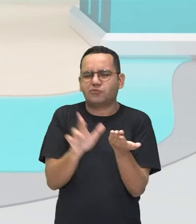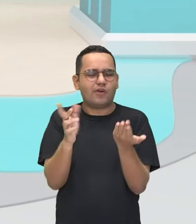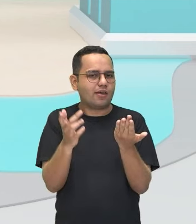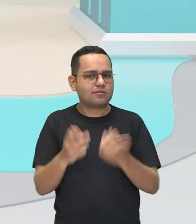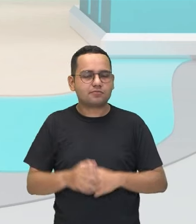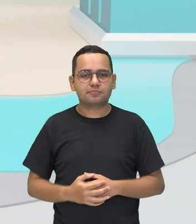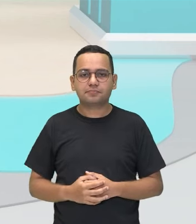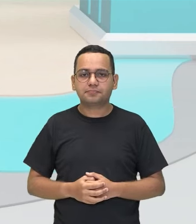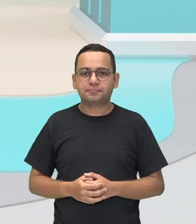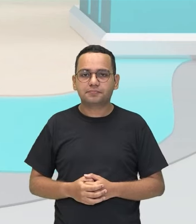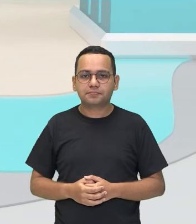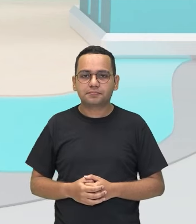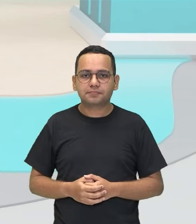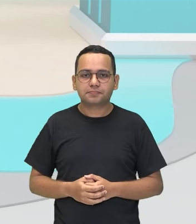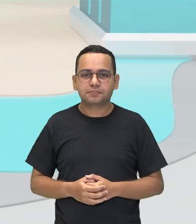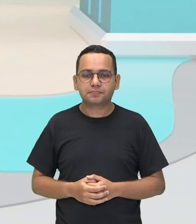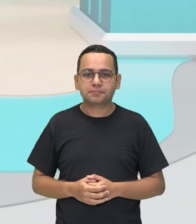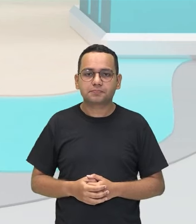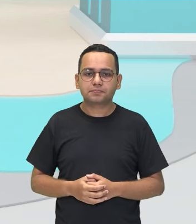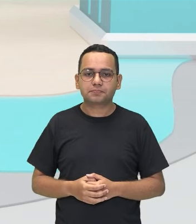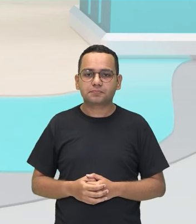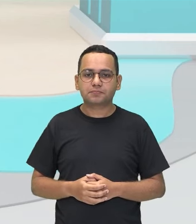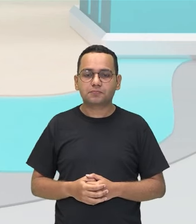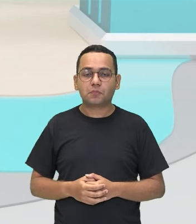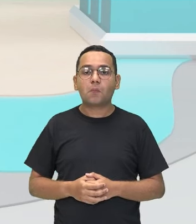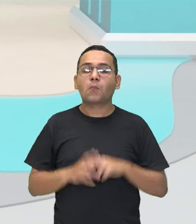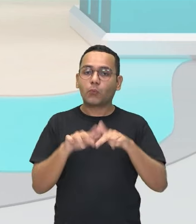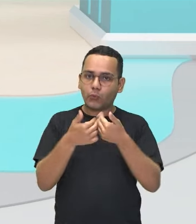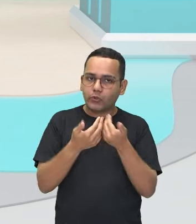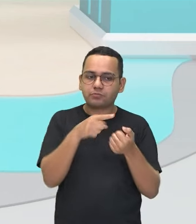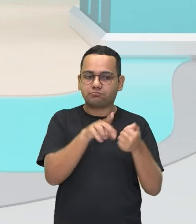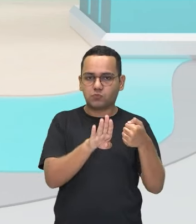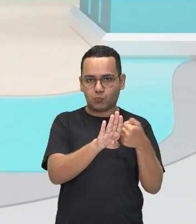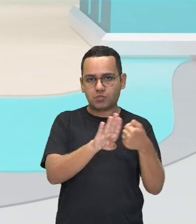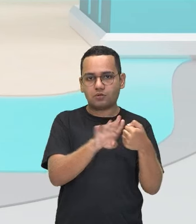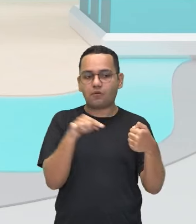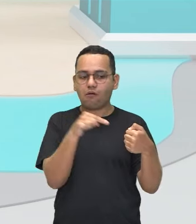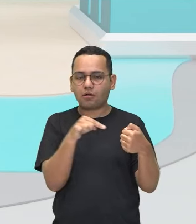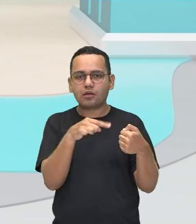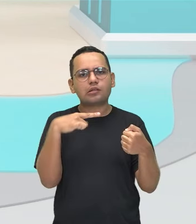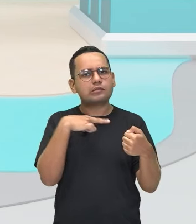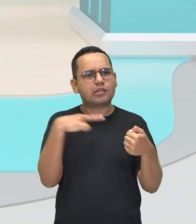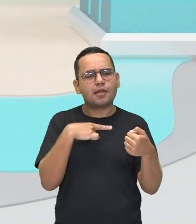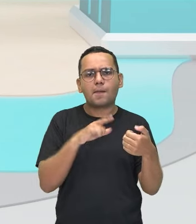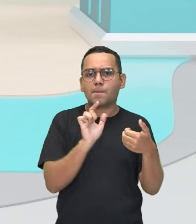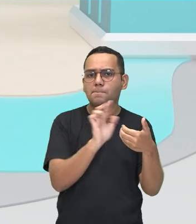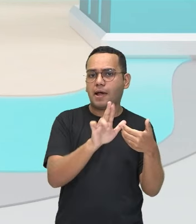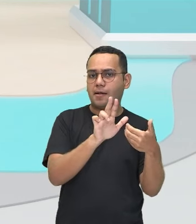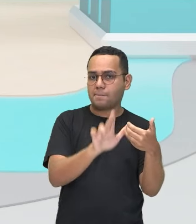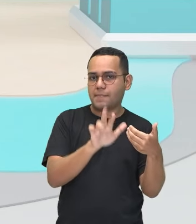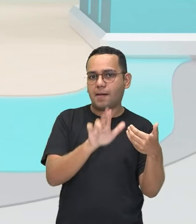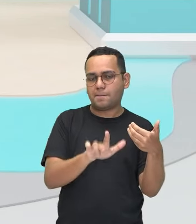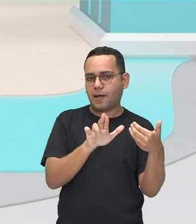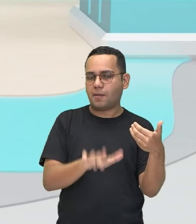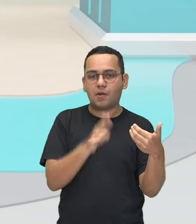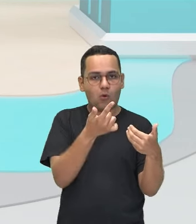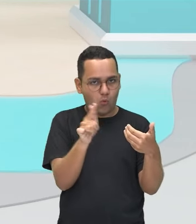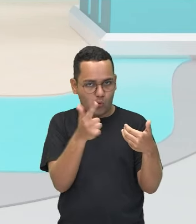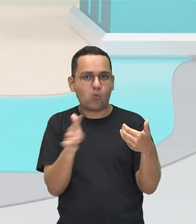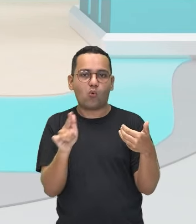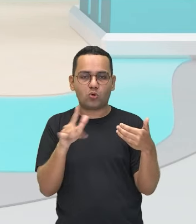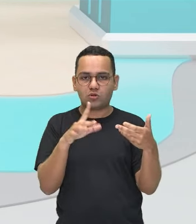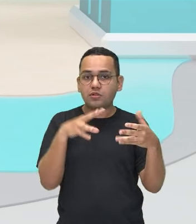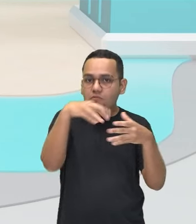no mundo. Então, claro que dentro dos substantivos nós vamos ter vários outros tipos de substantivos que estão ali